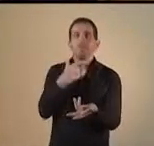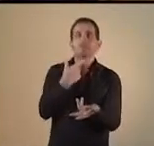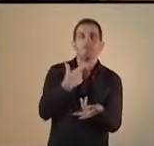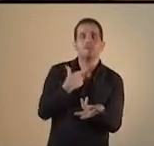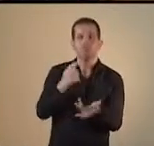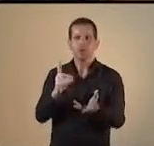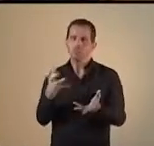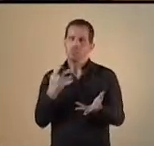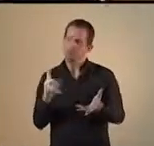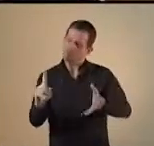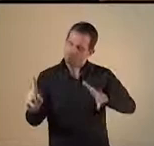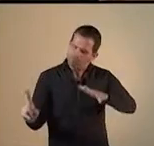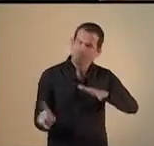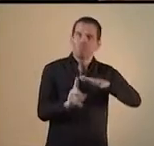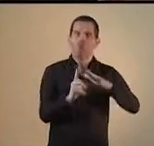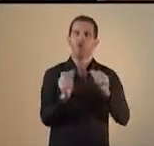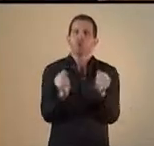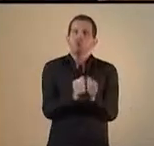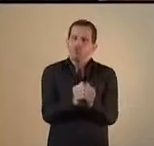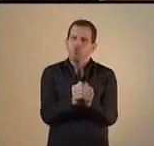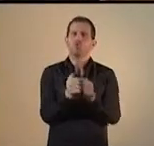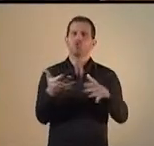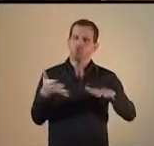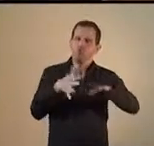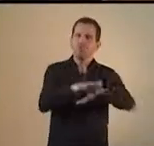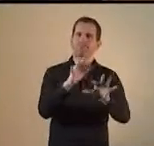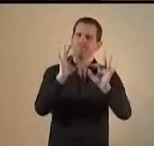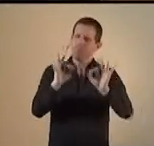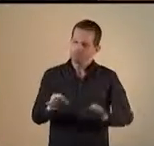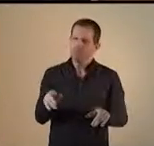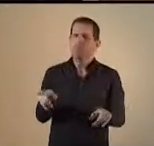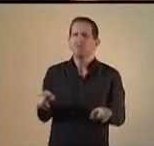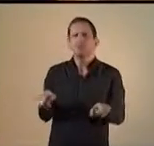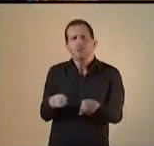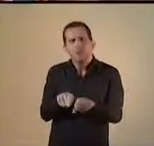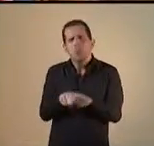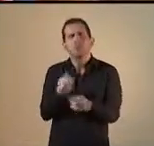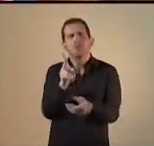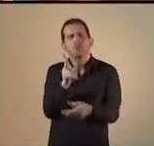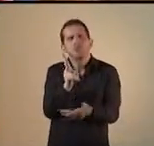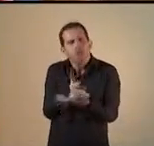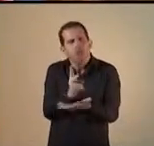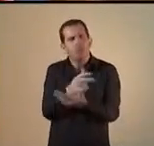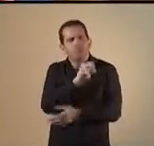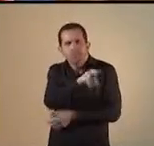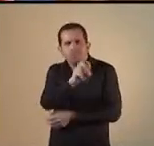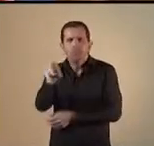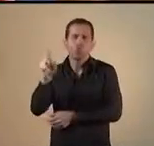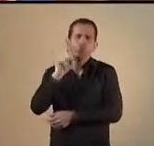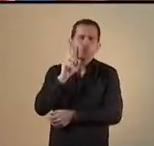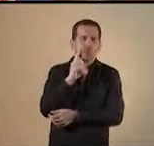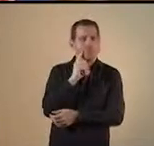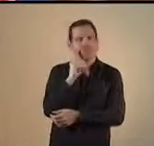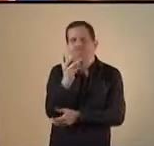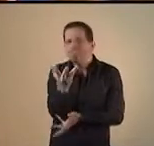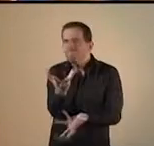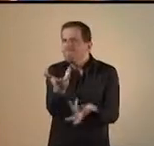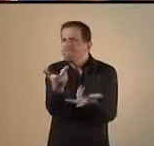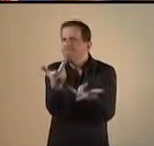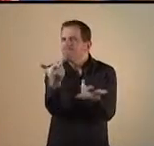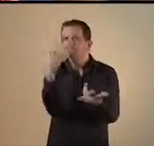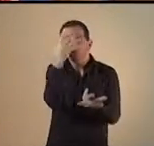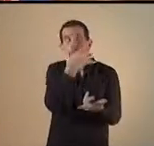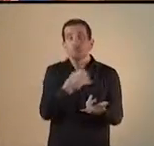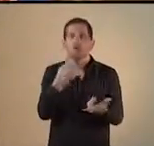integrar ele com o grupo. E também sempre observei o surdo e acho muito bonito, muito linda a